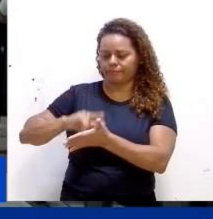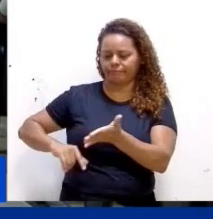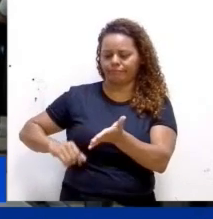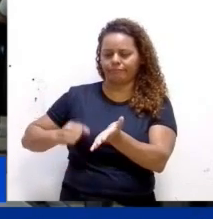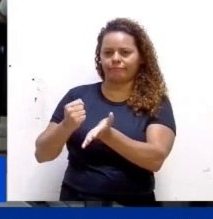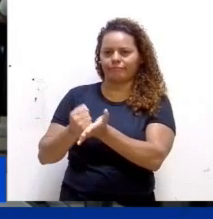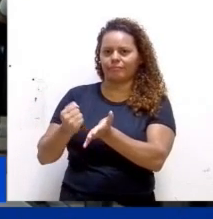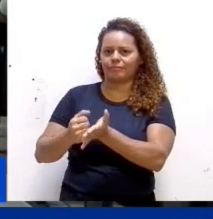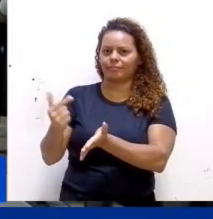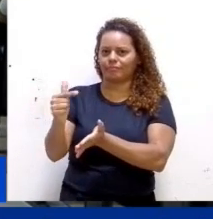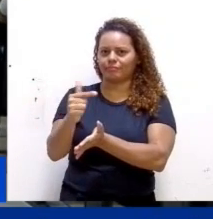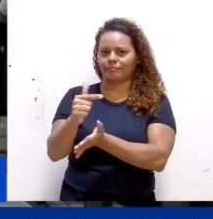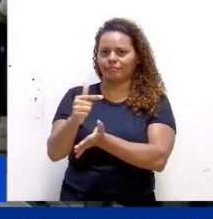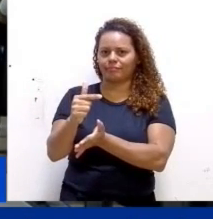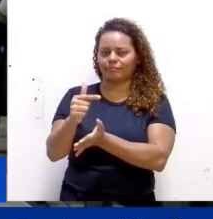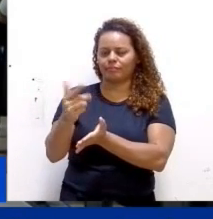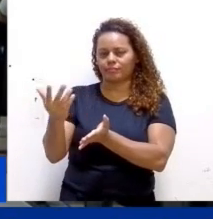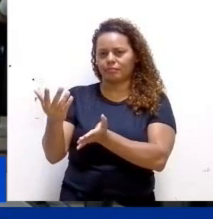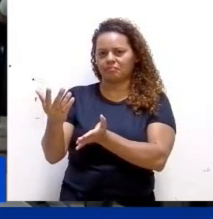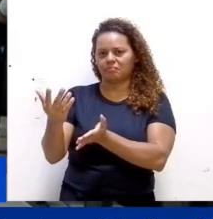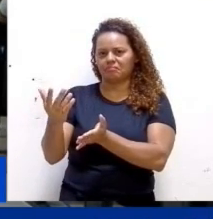Ajuntado.